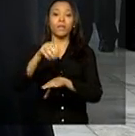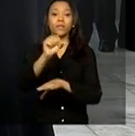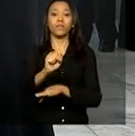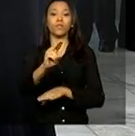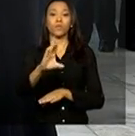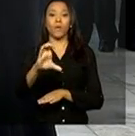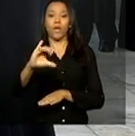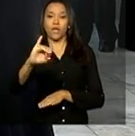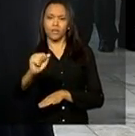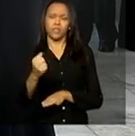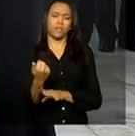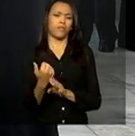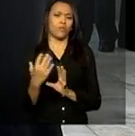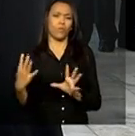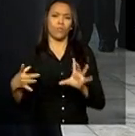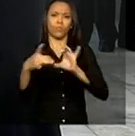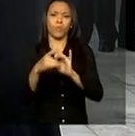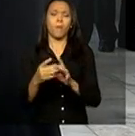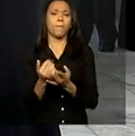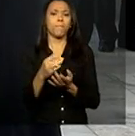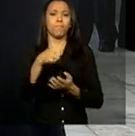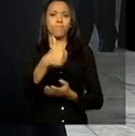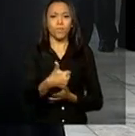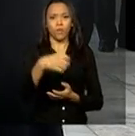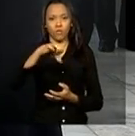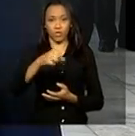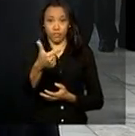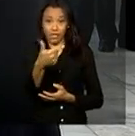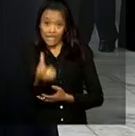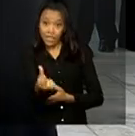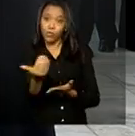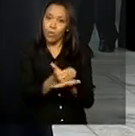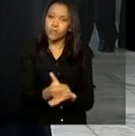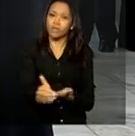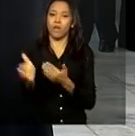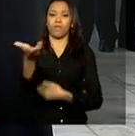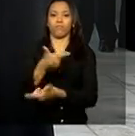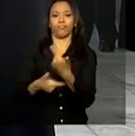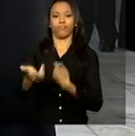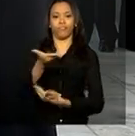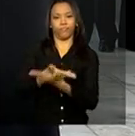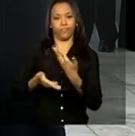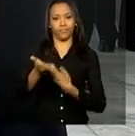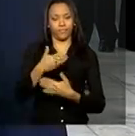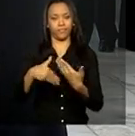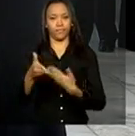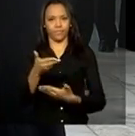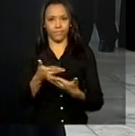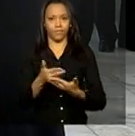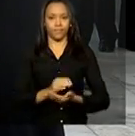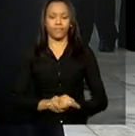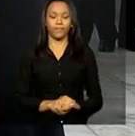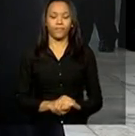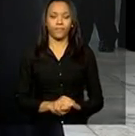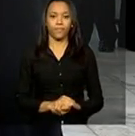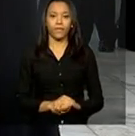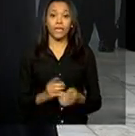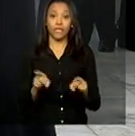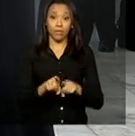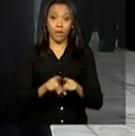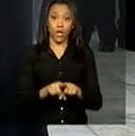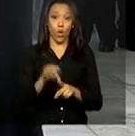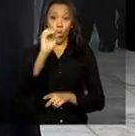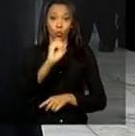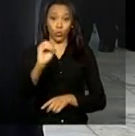em 1826 e os investimentos aumentaram e se diversificaram a partir da metade da década de 40. Em outubro